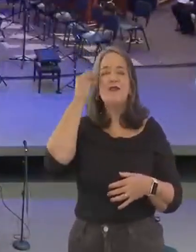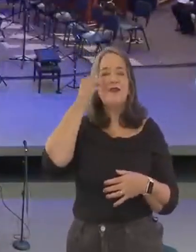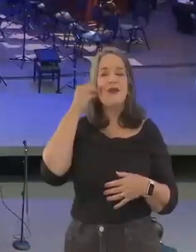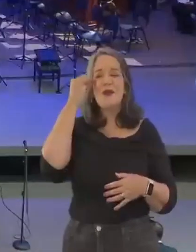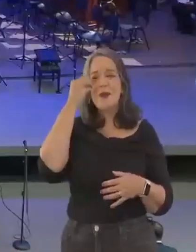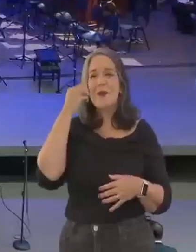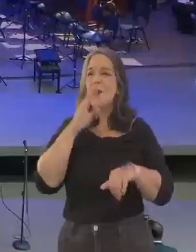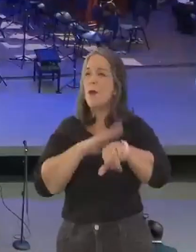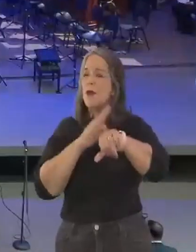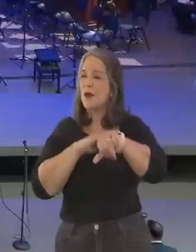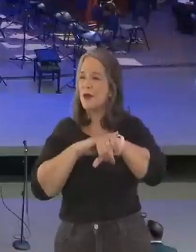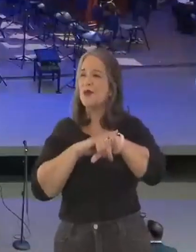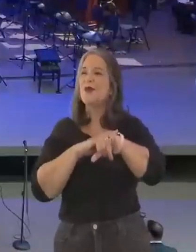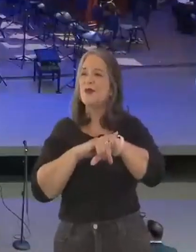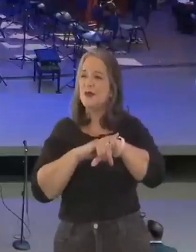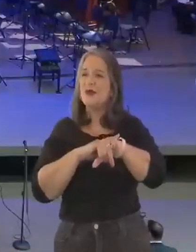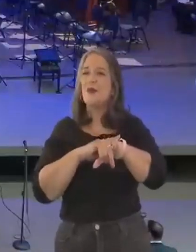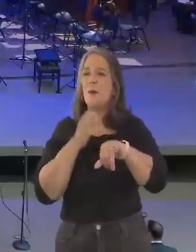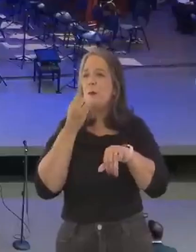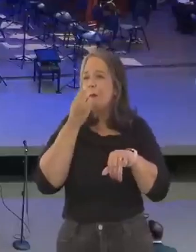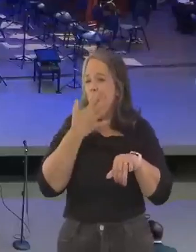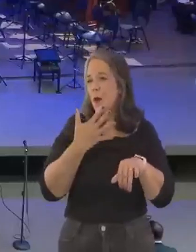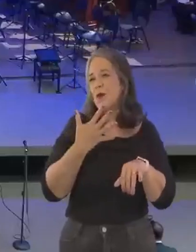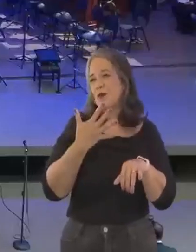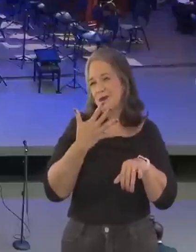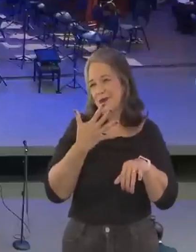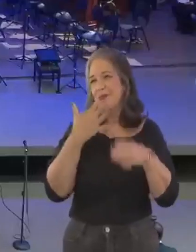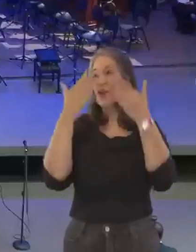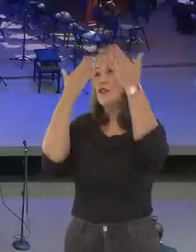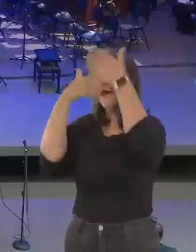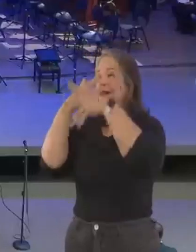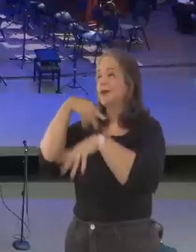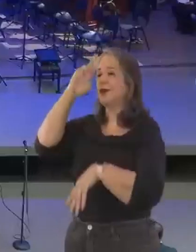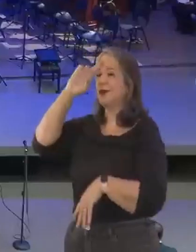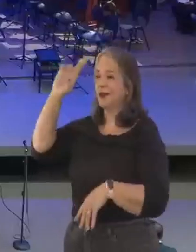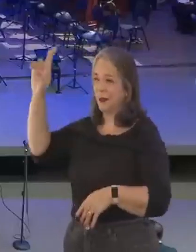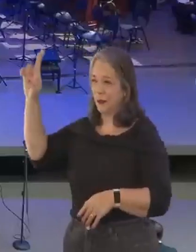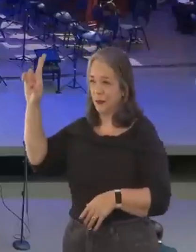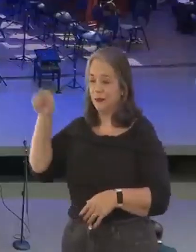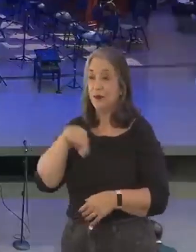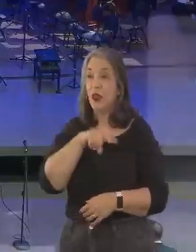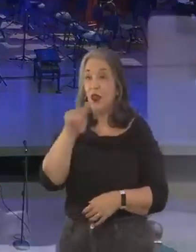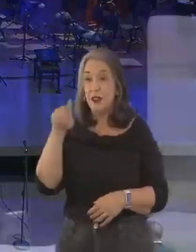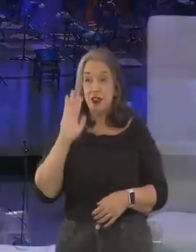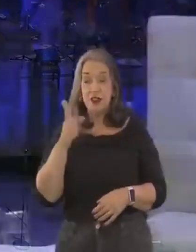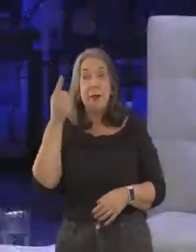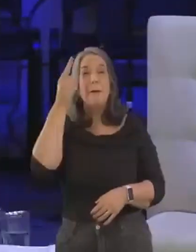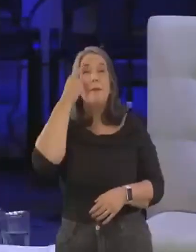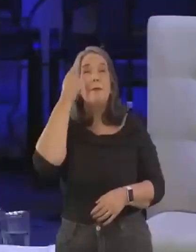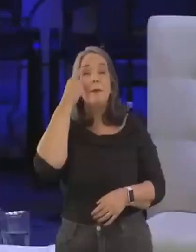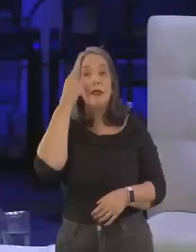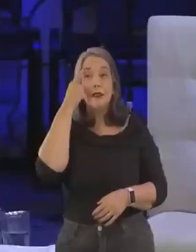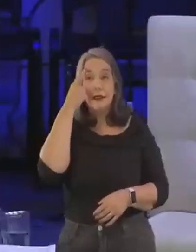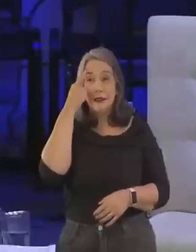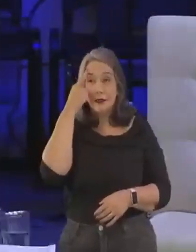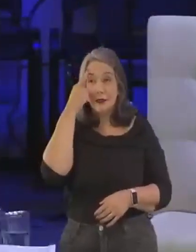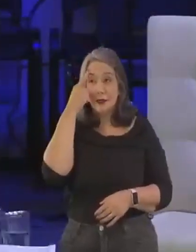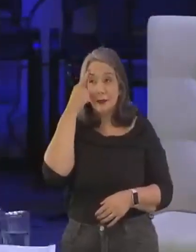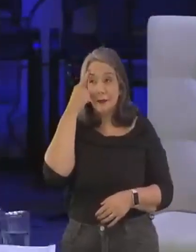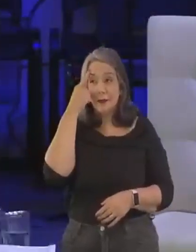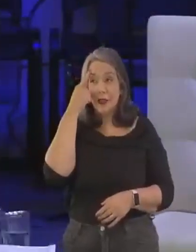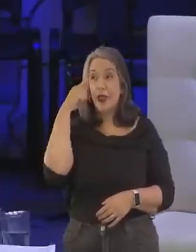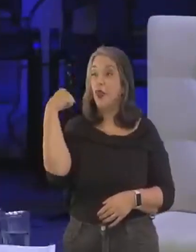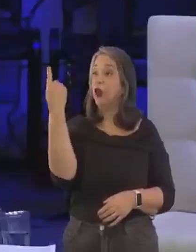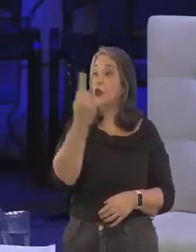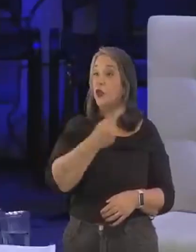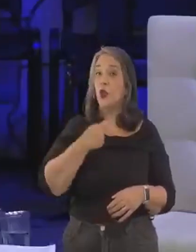Senhor, você já parou para pensar que nós estamos aqui neste momento, a igreja está